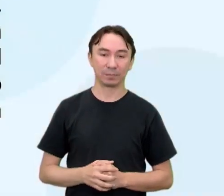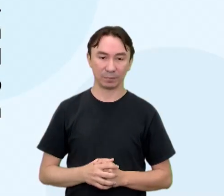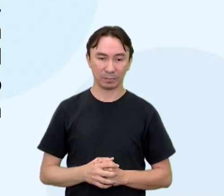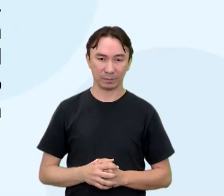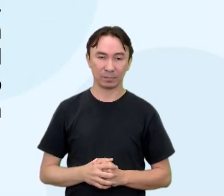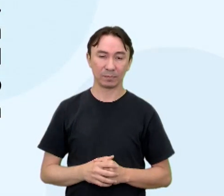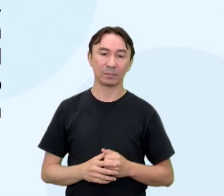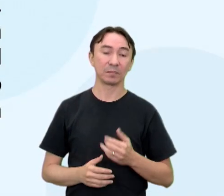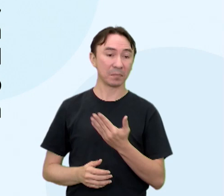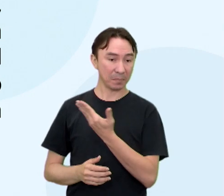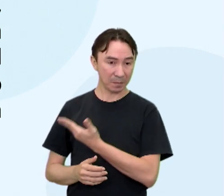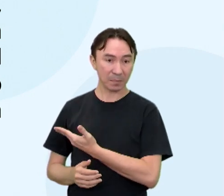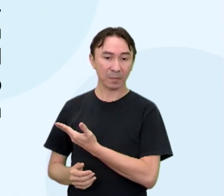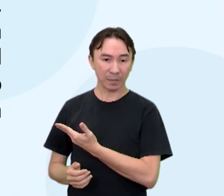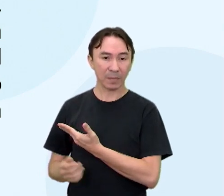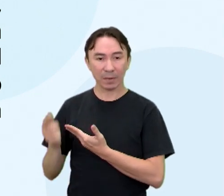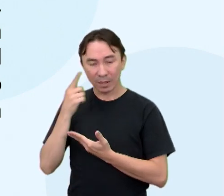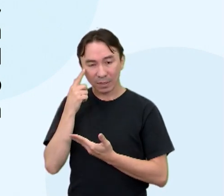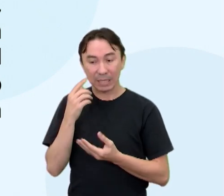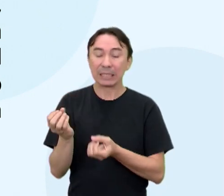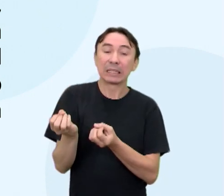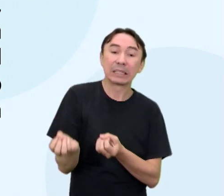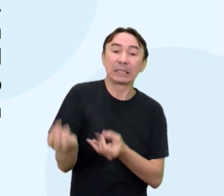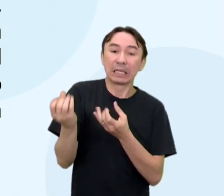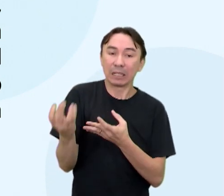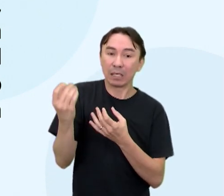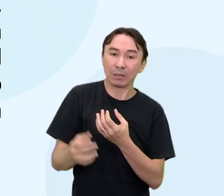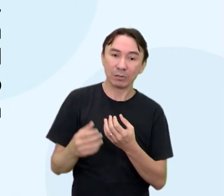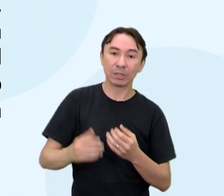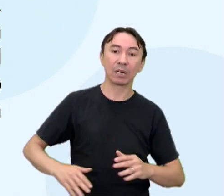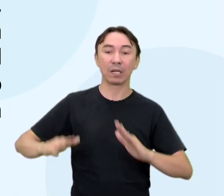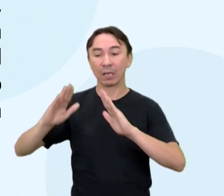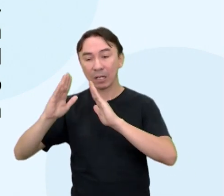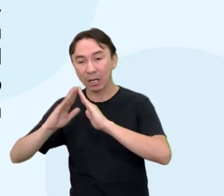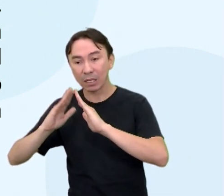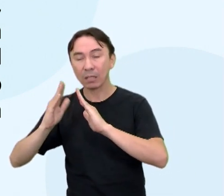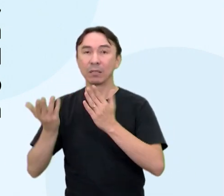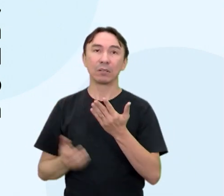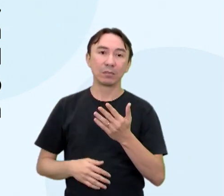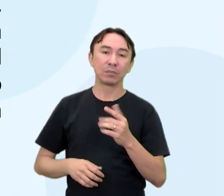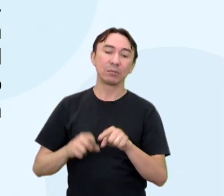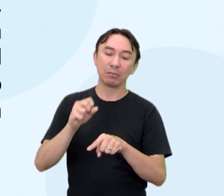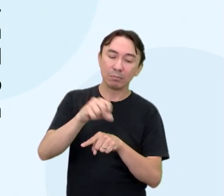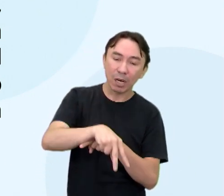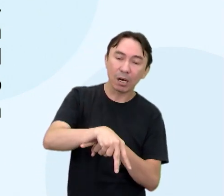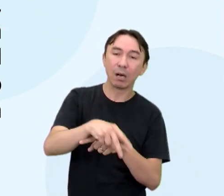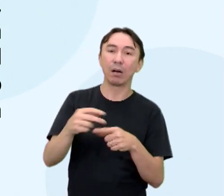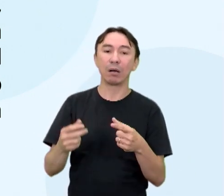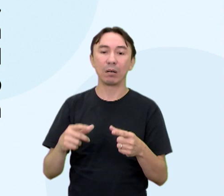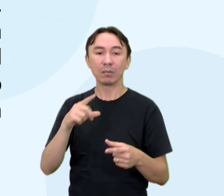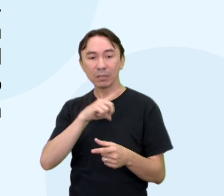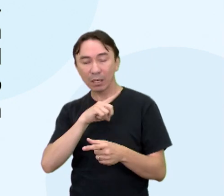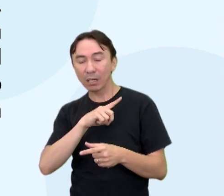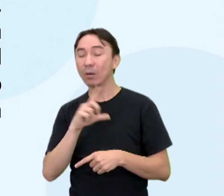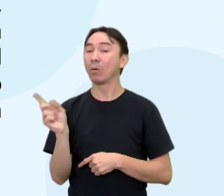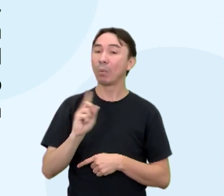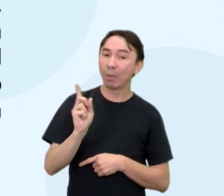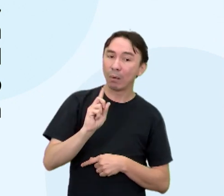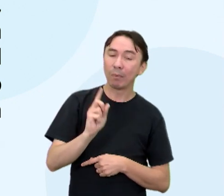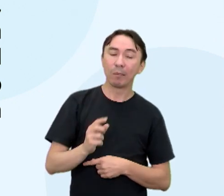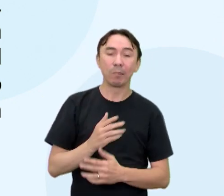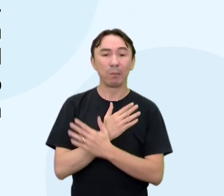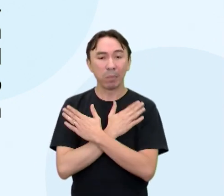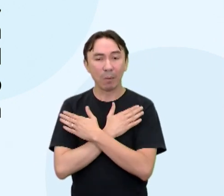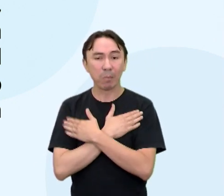de ocupação e desocupação. A gente já comentou em aulas anteriores, né, que essa ideia da ocupação e